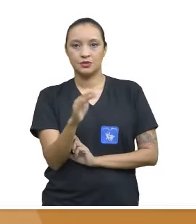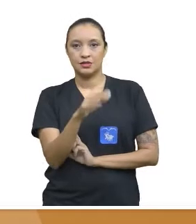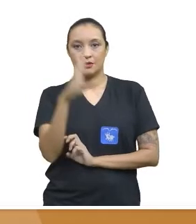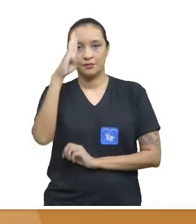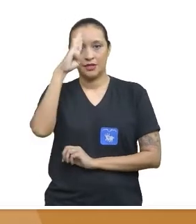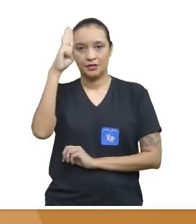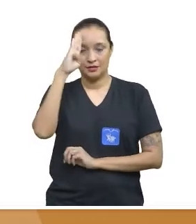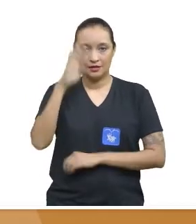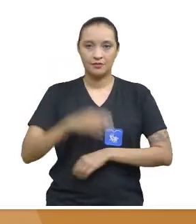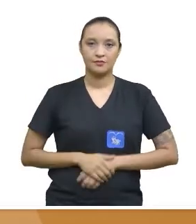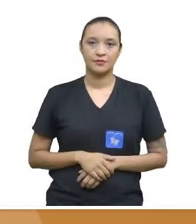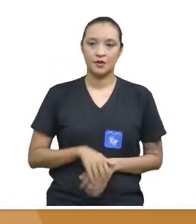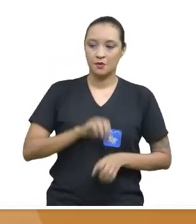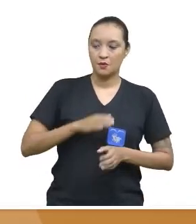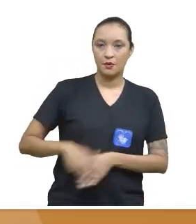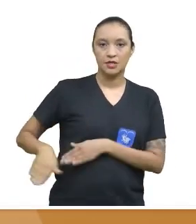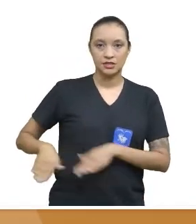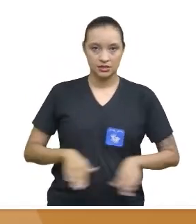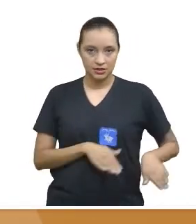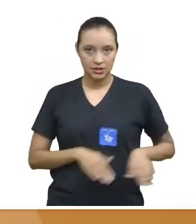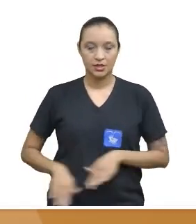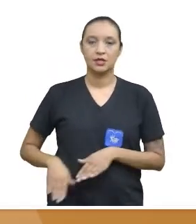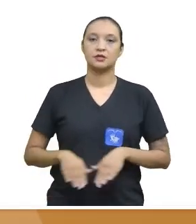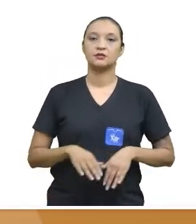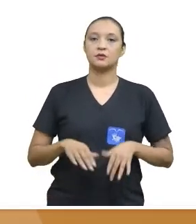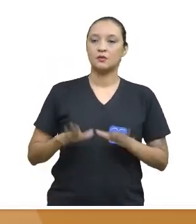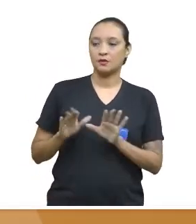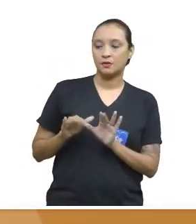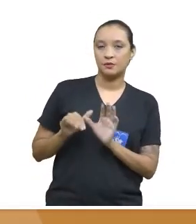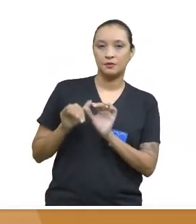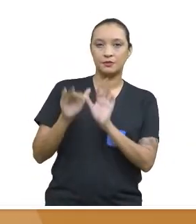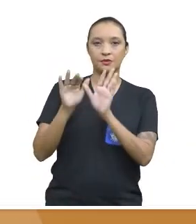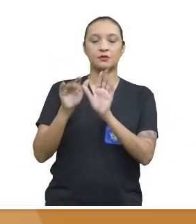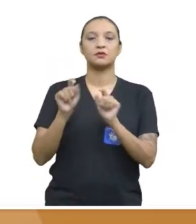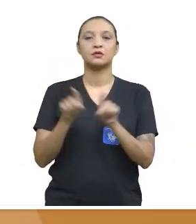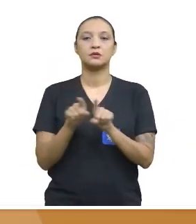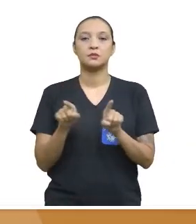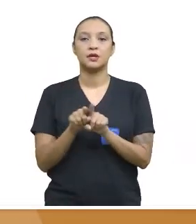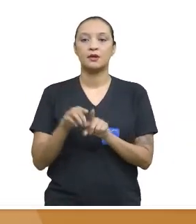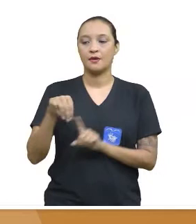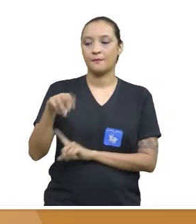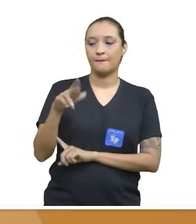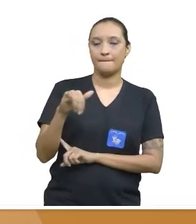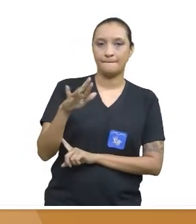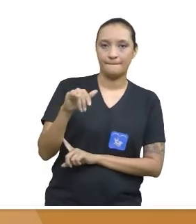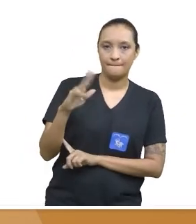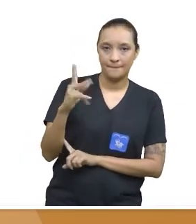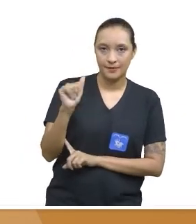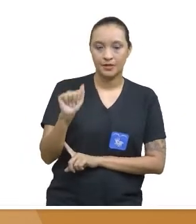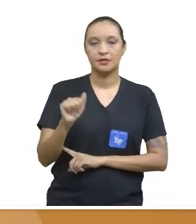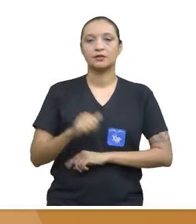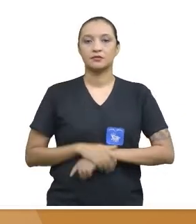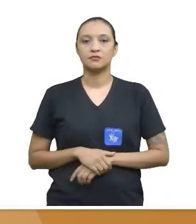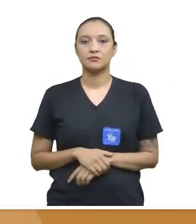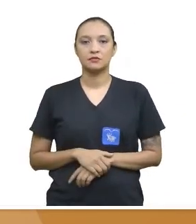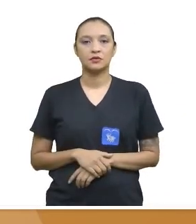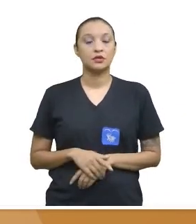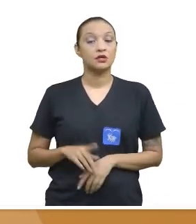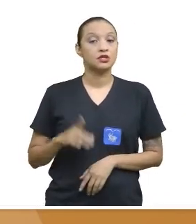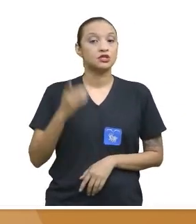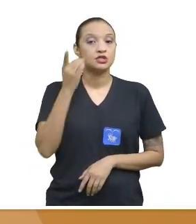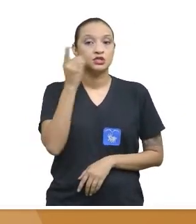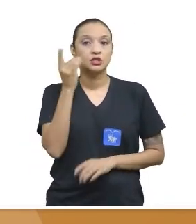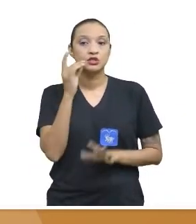Exército, Marinha e Aeronáutica. E logo nos primeiros dias de abril desencadeou uma violenta repressão